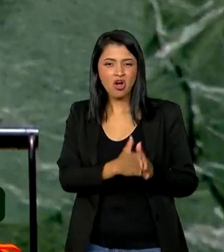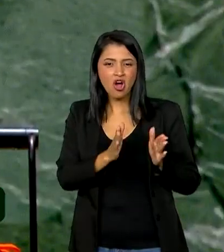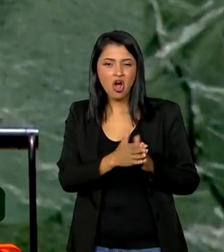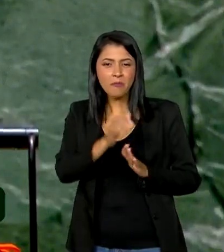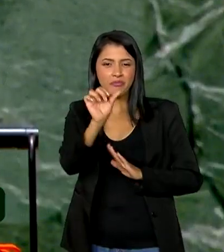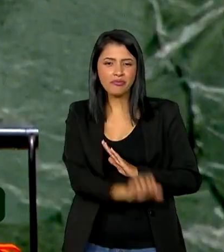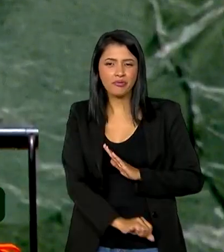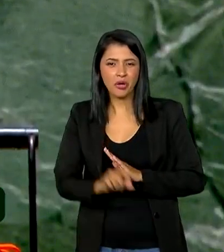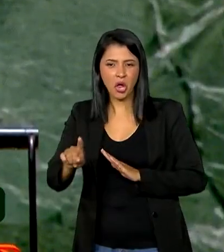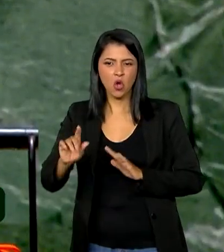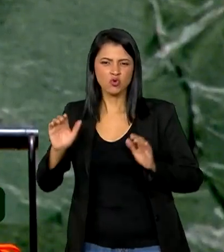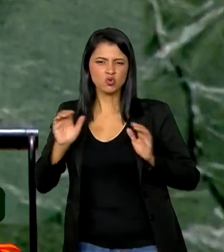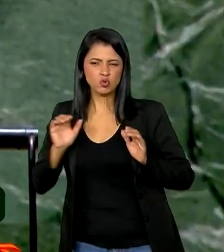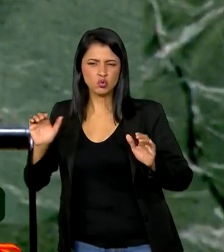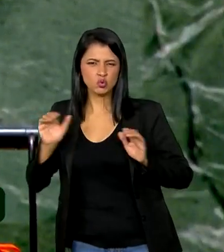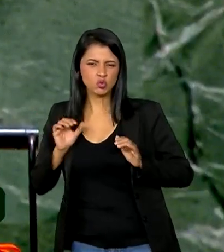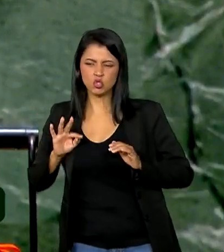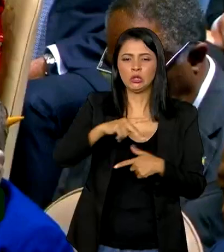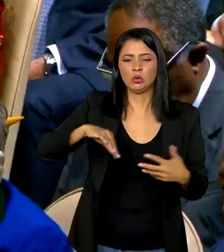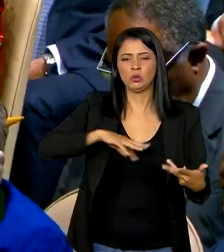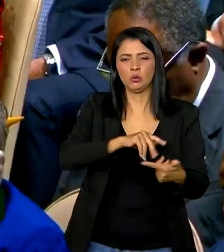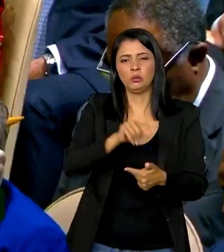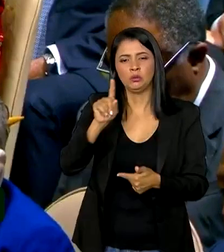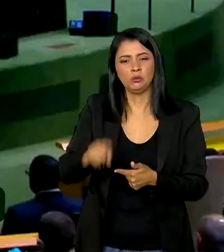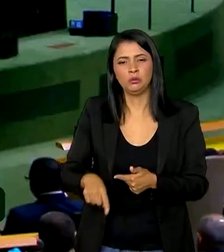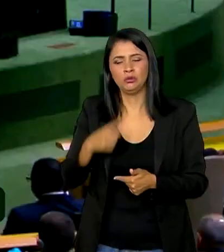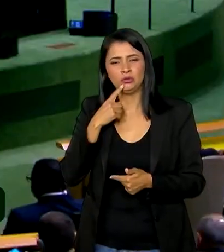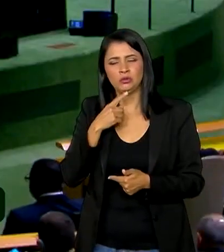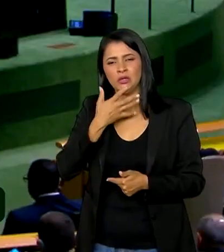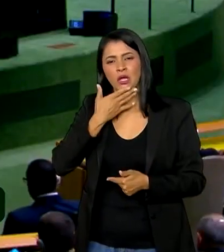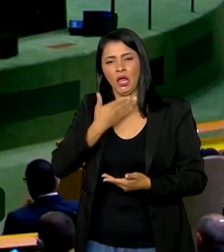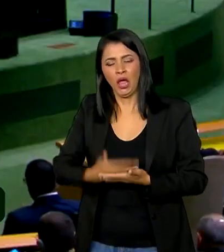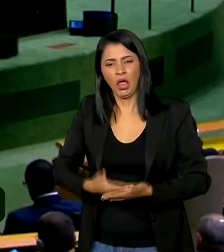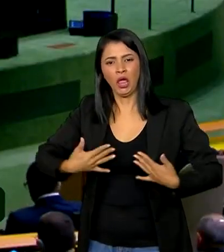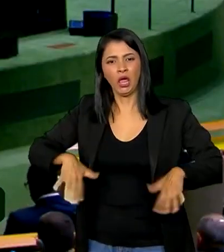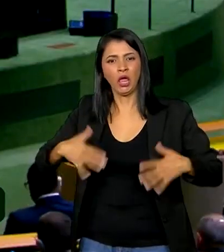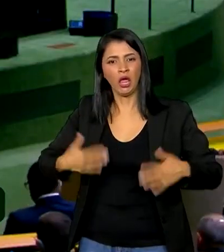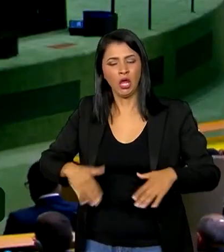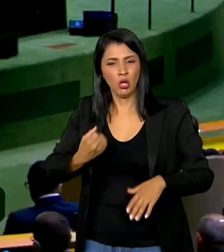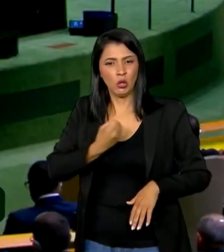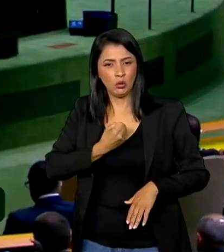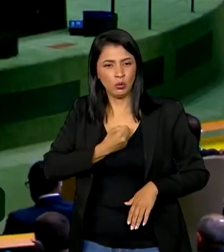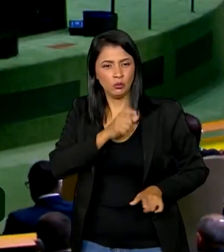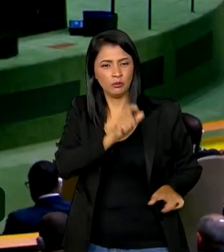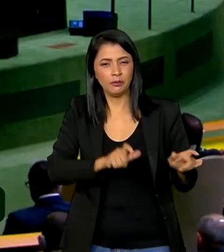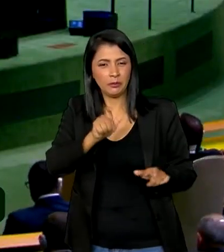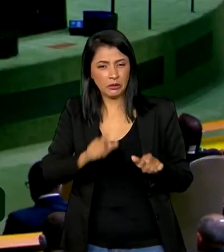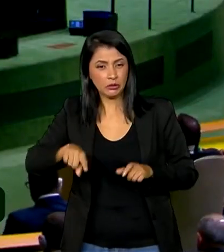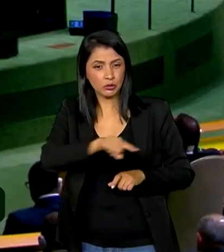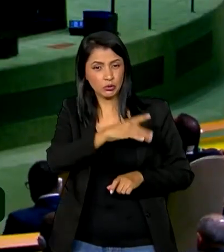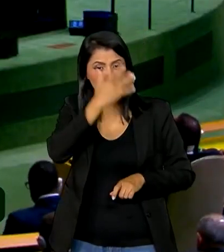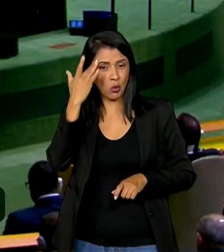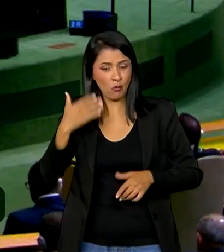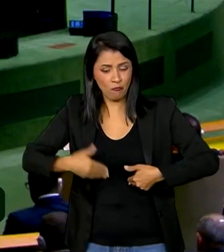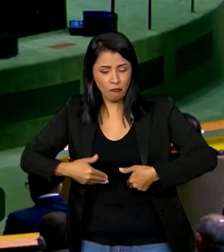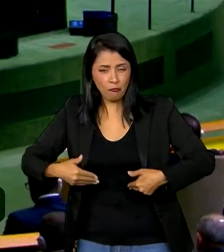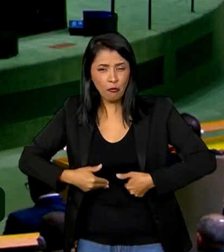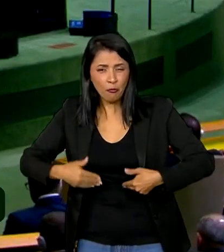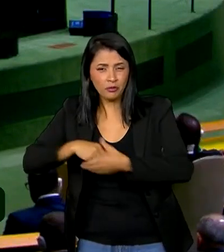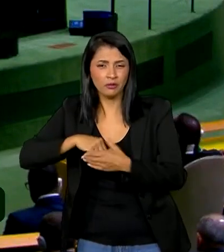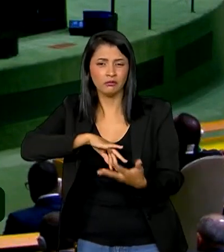ricos pagam proporcionalmente muito menos impostos do que a classe trabalhadora. Para corrigir essa anomalia,